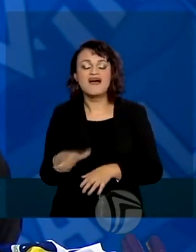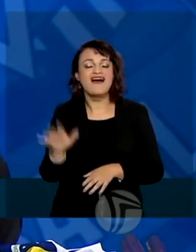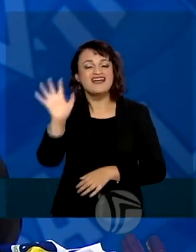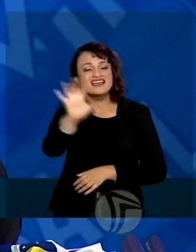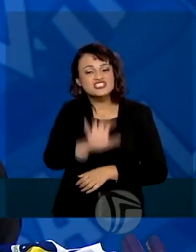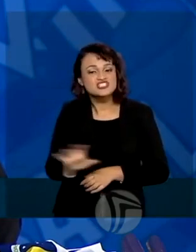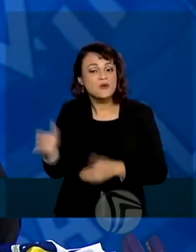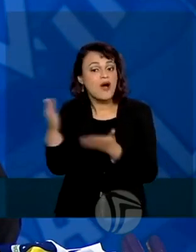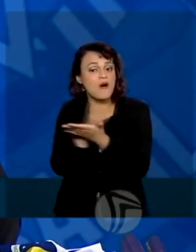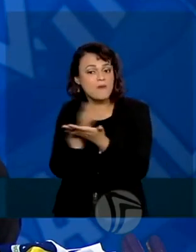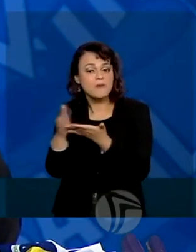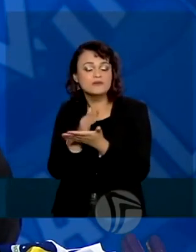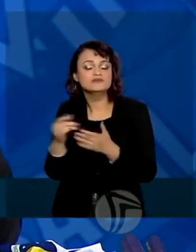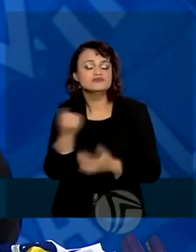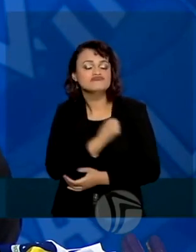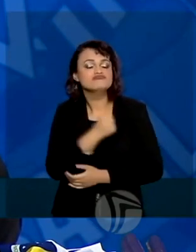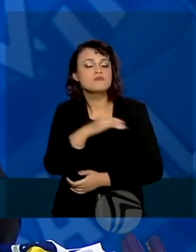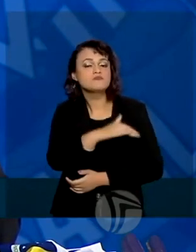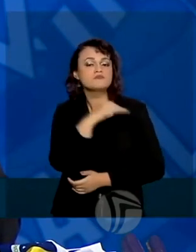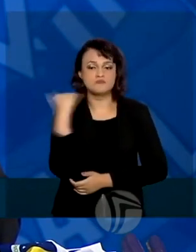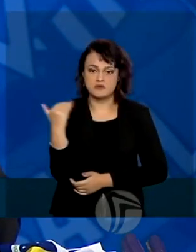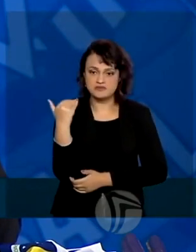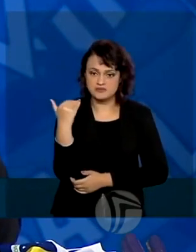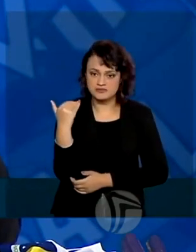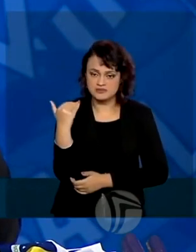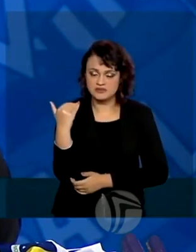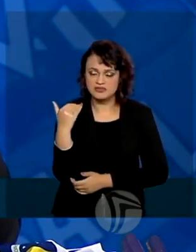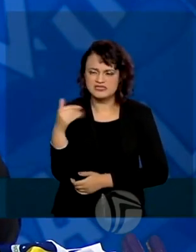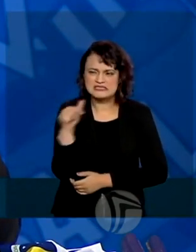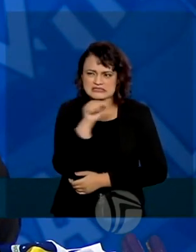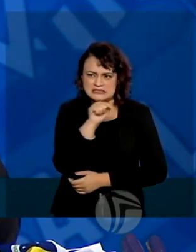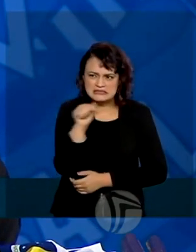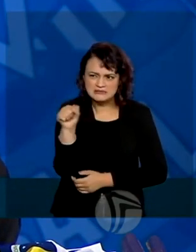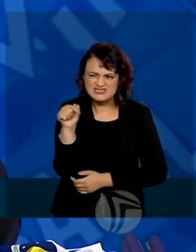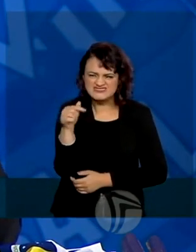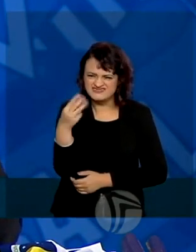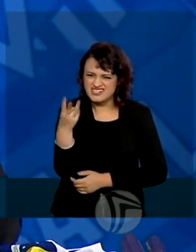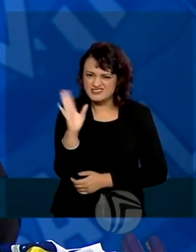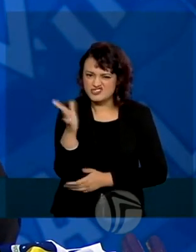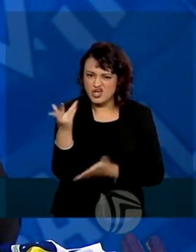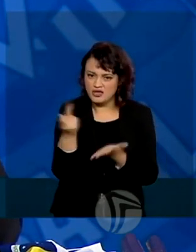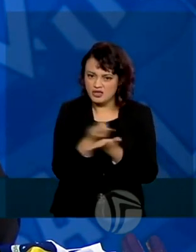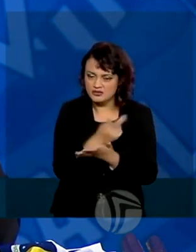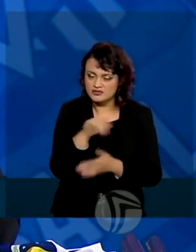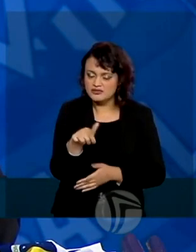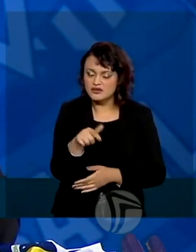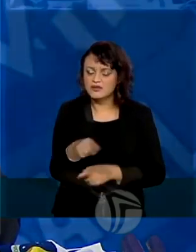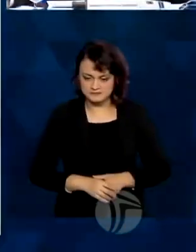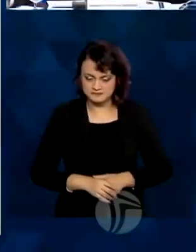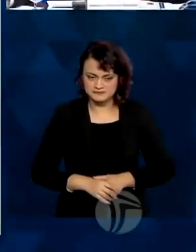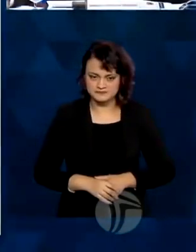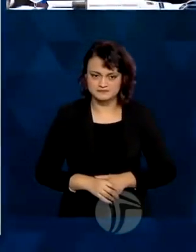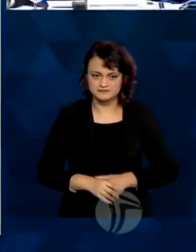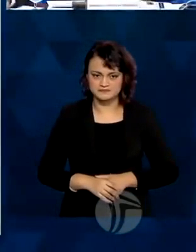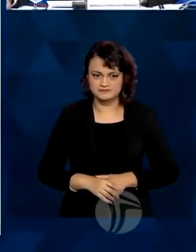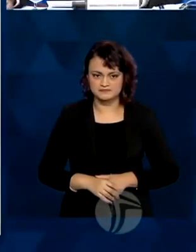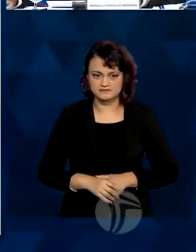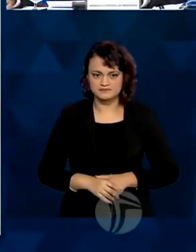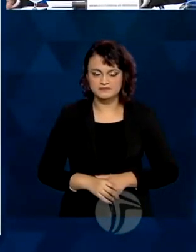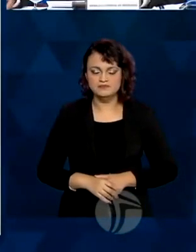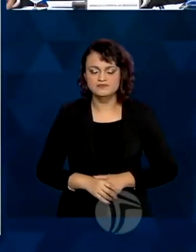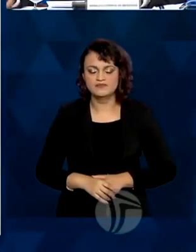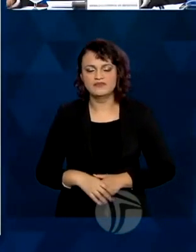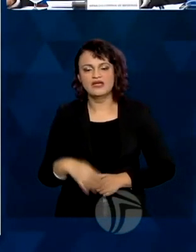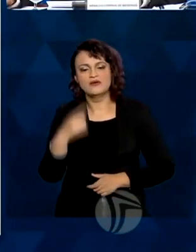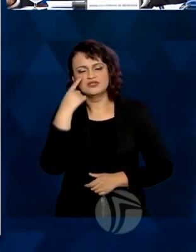número de óbitos nas últimas 2, 3 semanas, né, vem diminuindo. A gente, quando olha